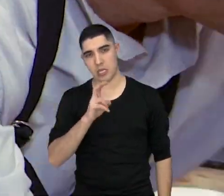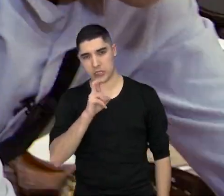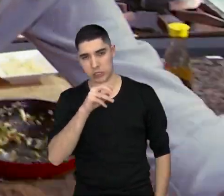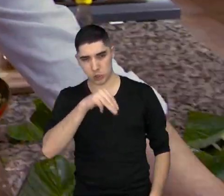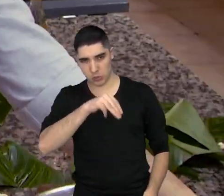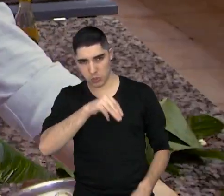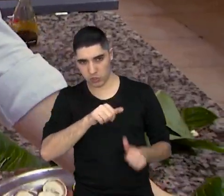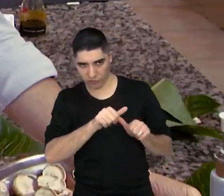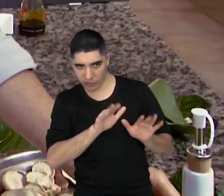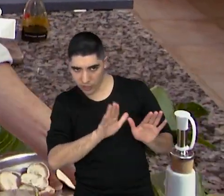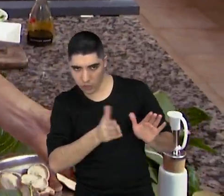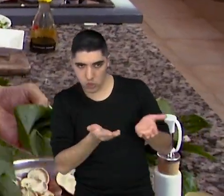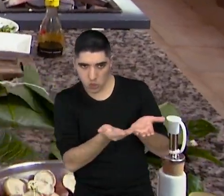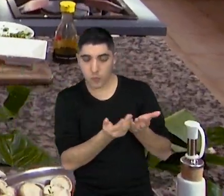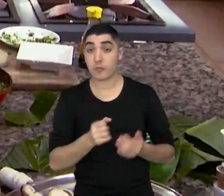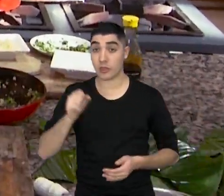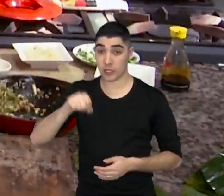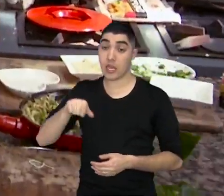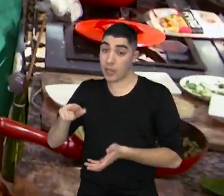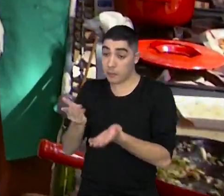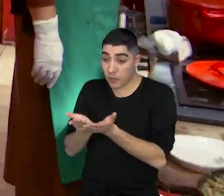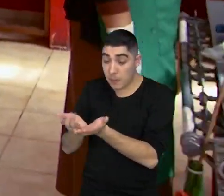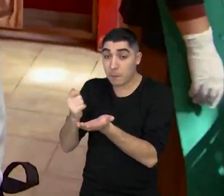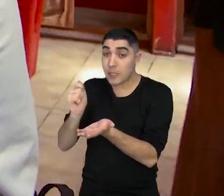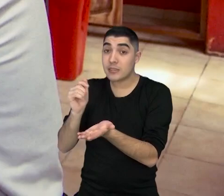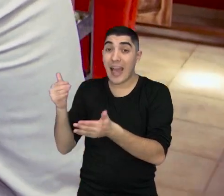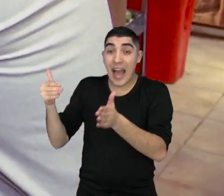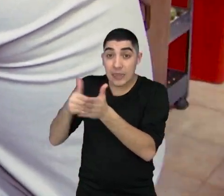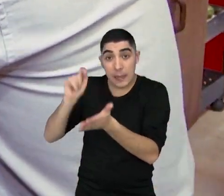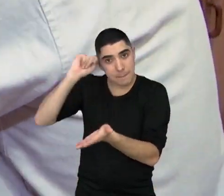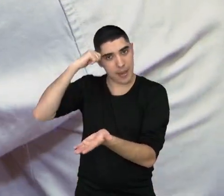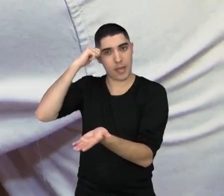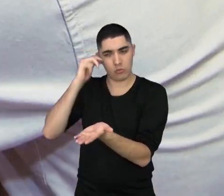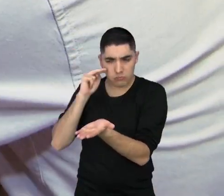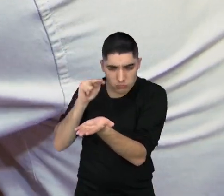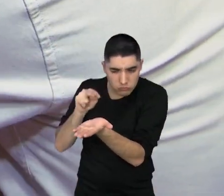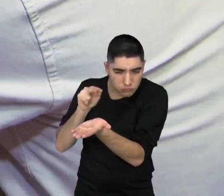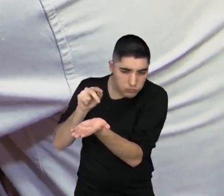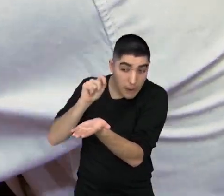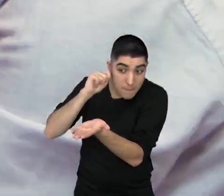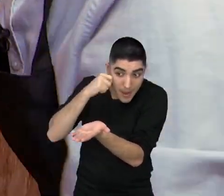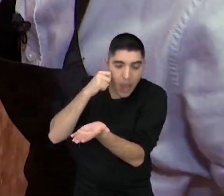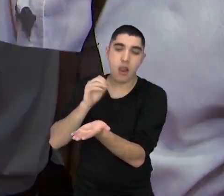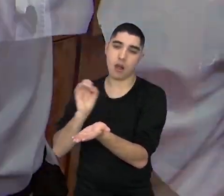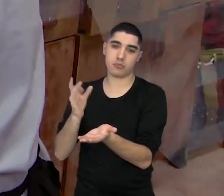Cerca de 5 minutos, né? A folha tem que ficar negra. A ideia é essa.